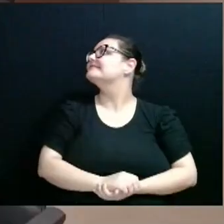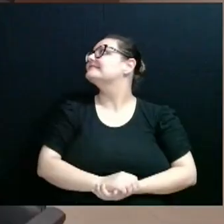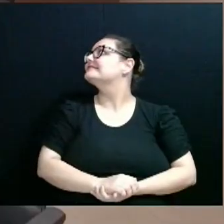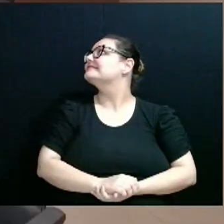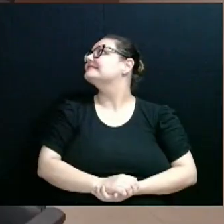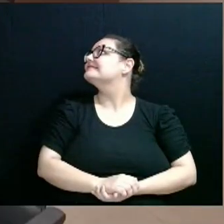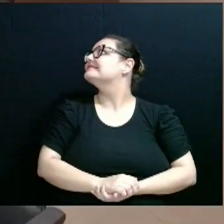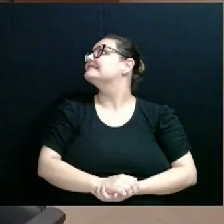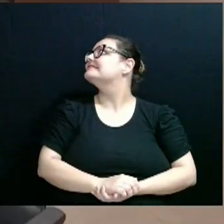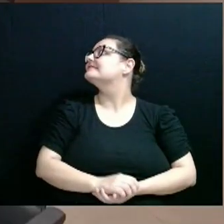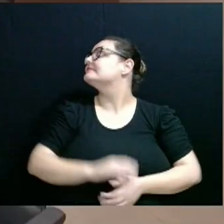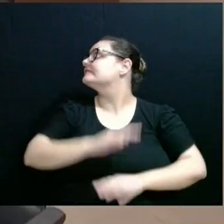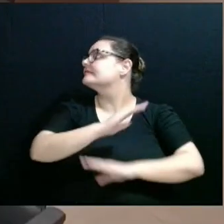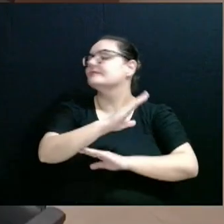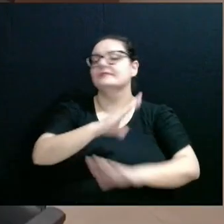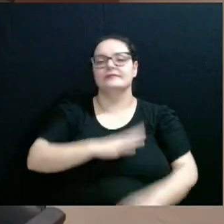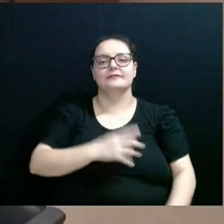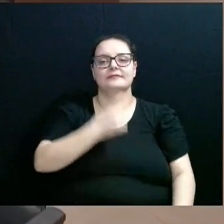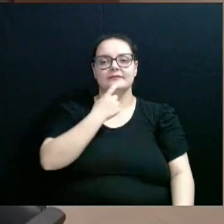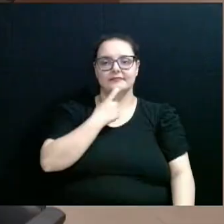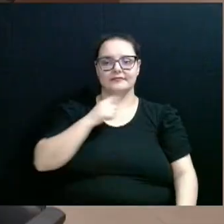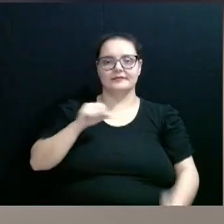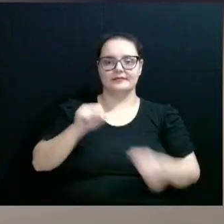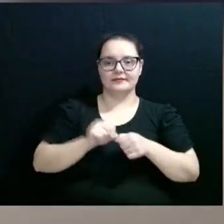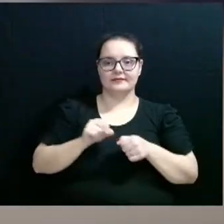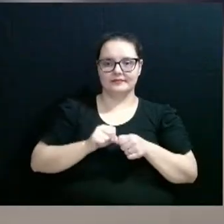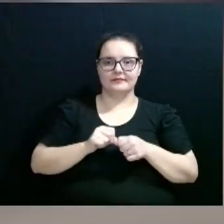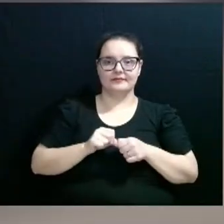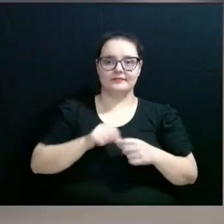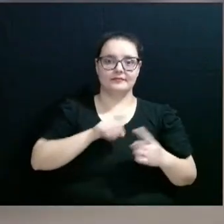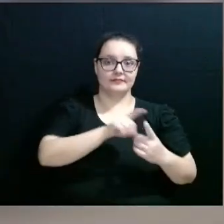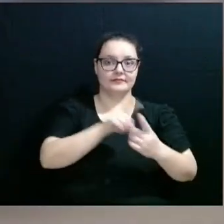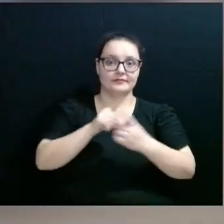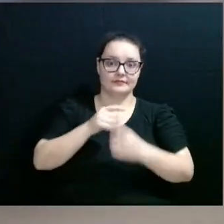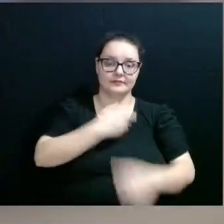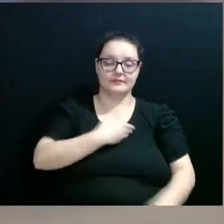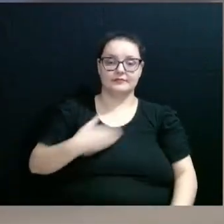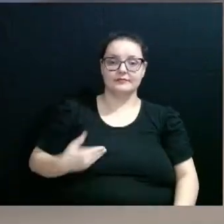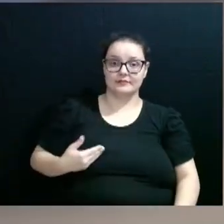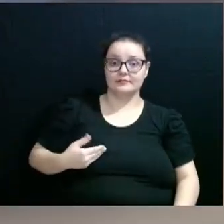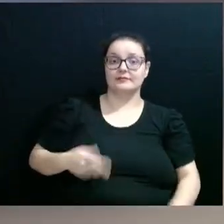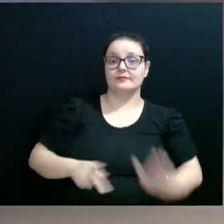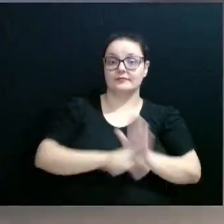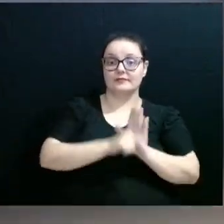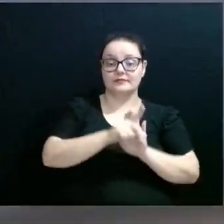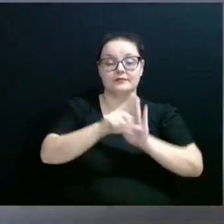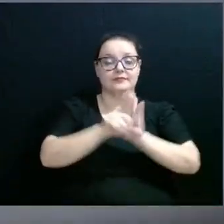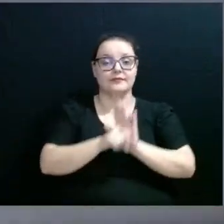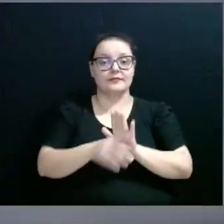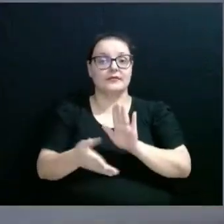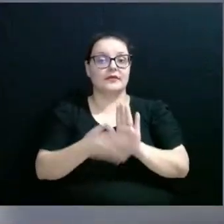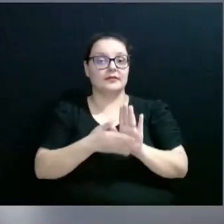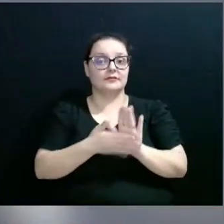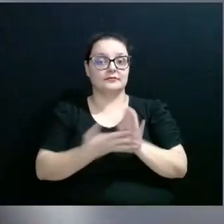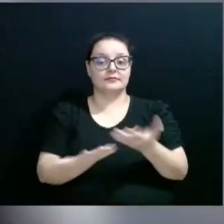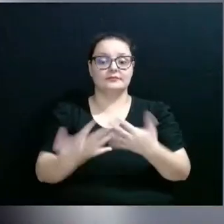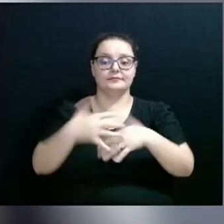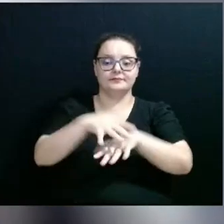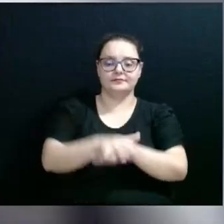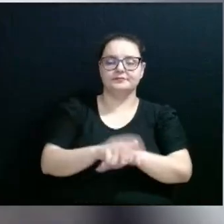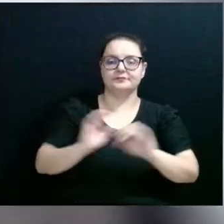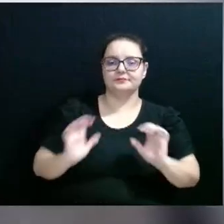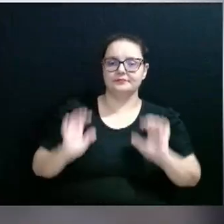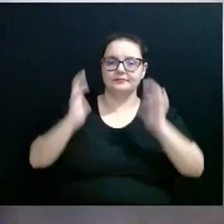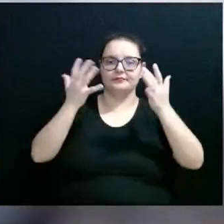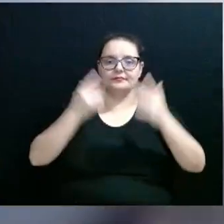Câmara de Campinas realizou uma consulta pública sobre o projeto de lei que propõe a inclusão de um evento anual